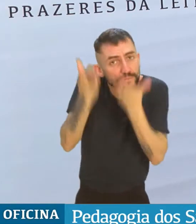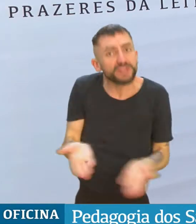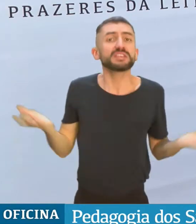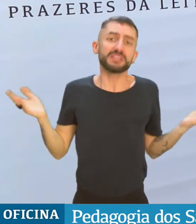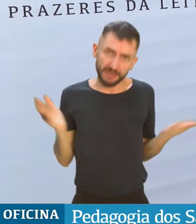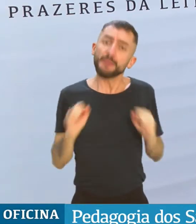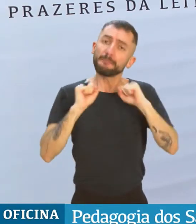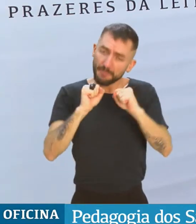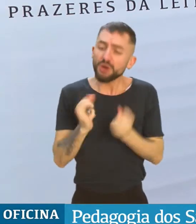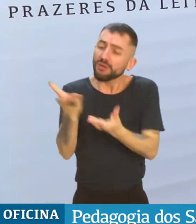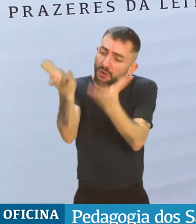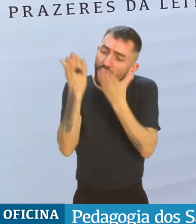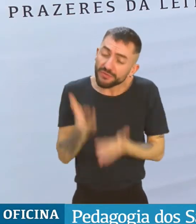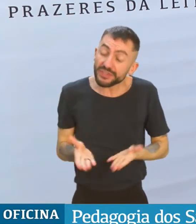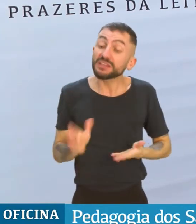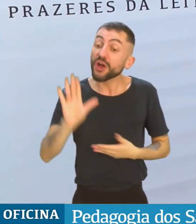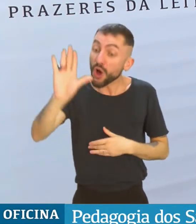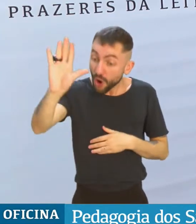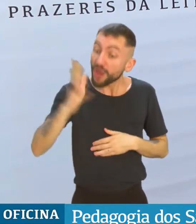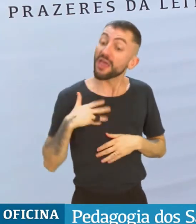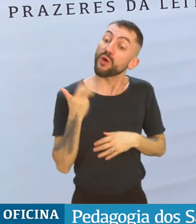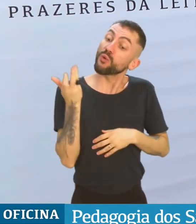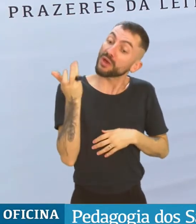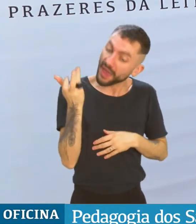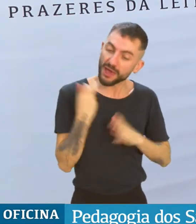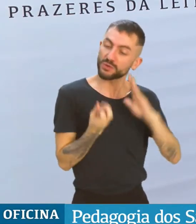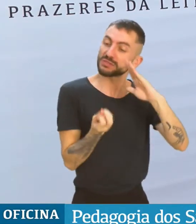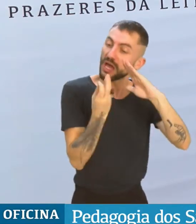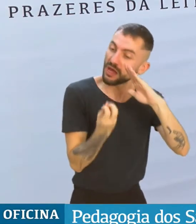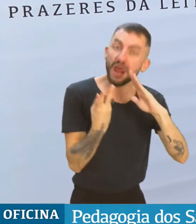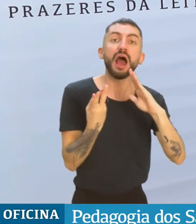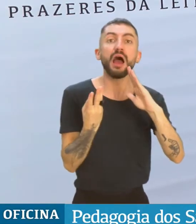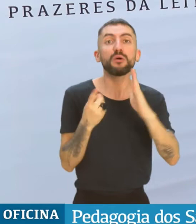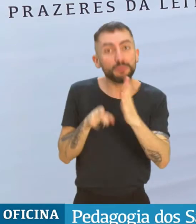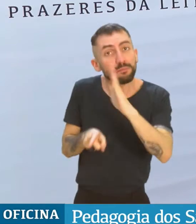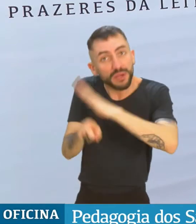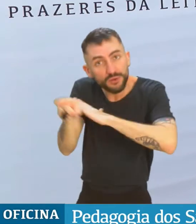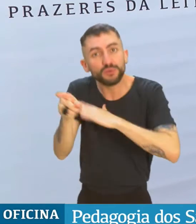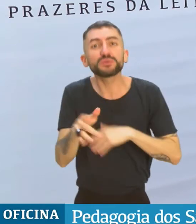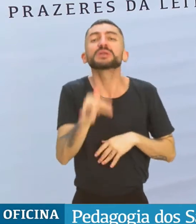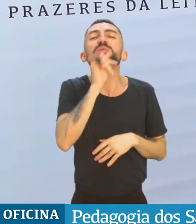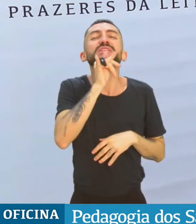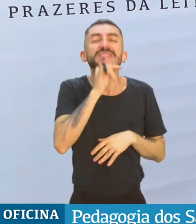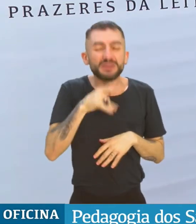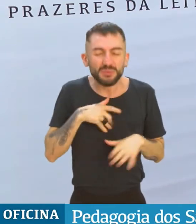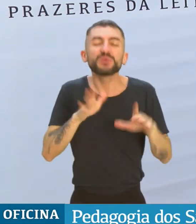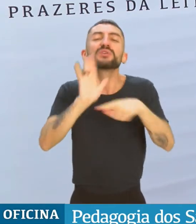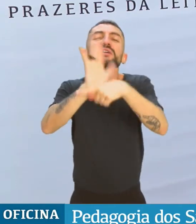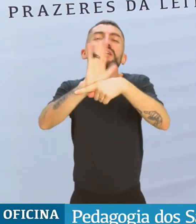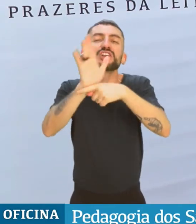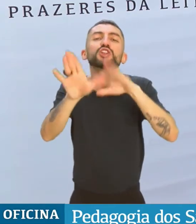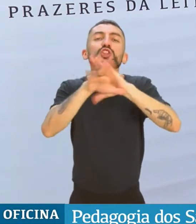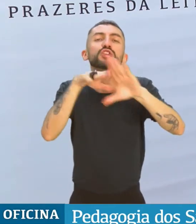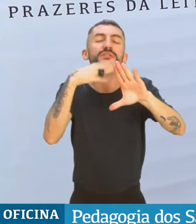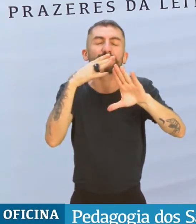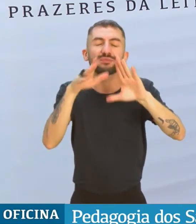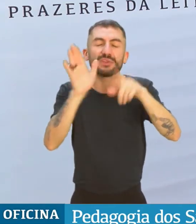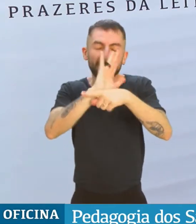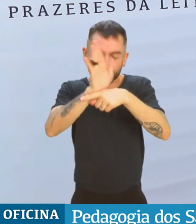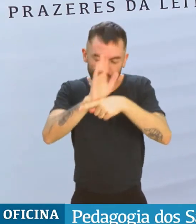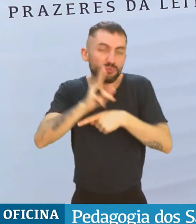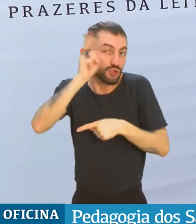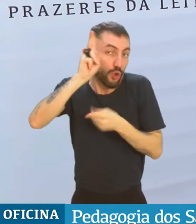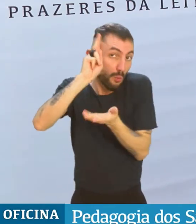pessoas, né? Apresente essa proposta. Pega aquele documentário Curta Saraus, mostra para ela, mostra